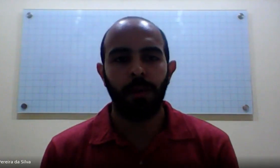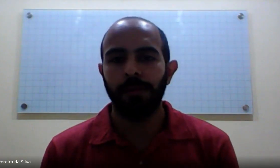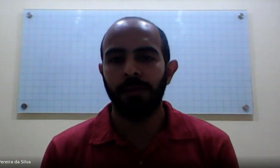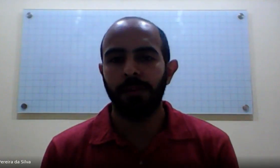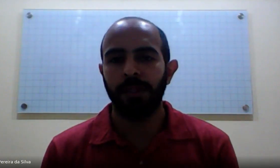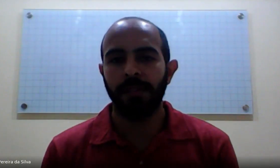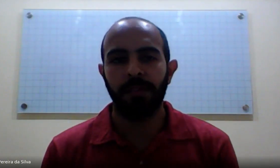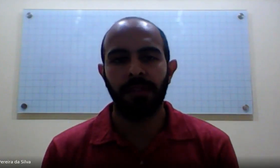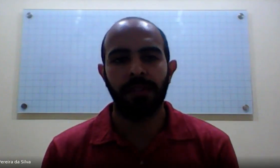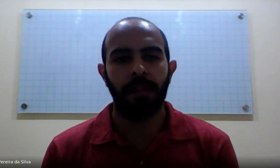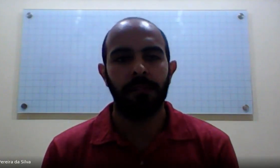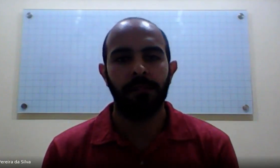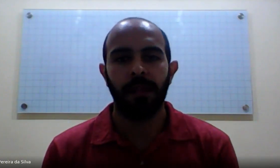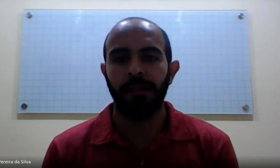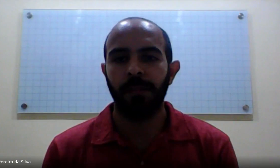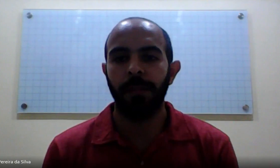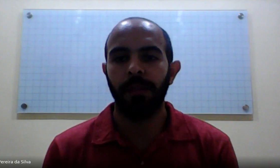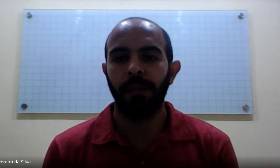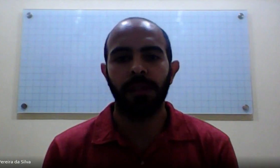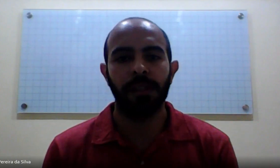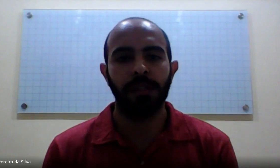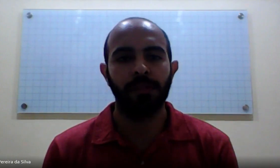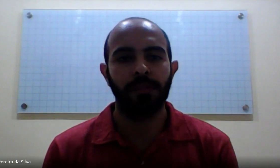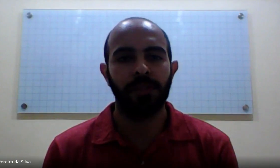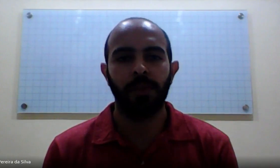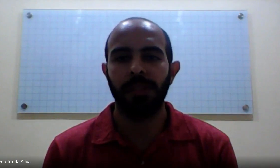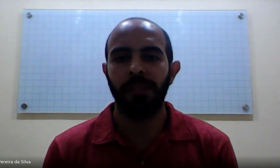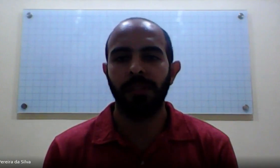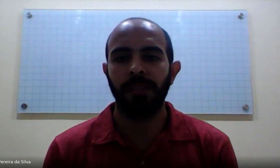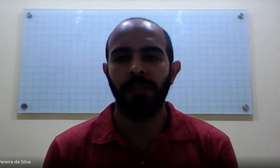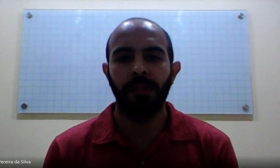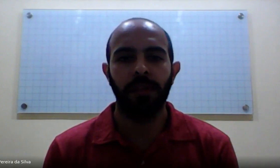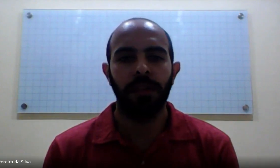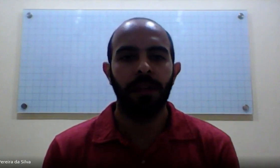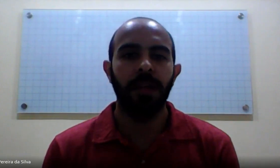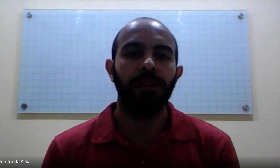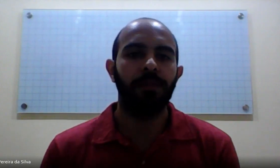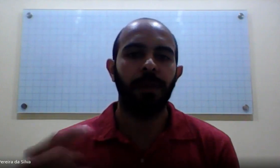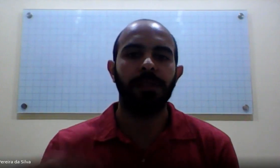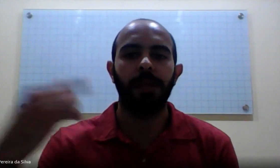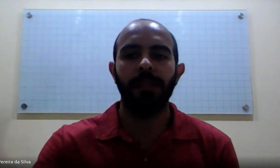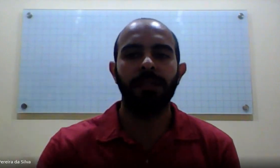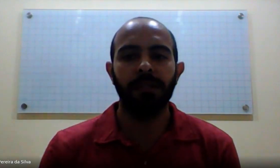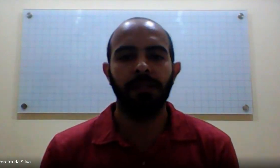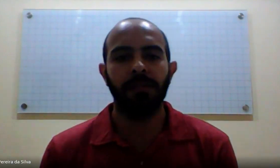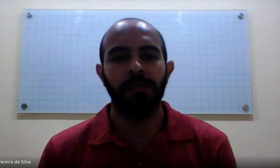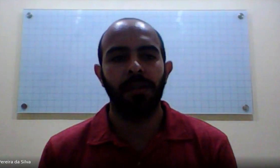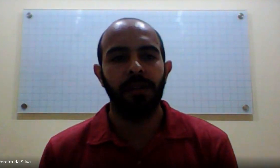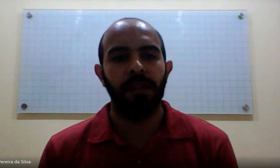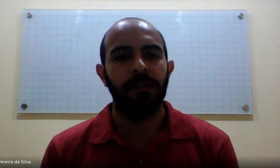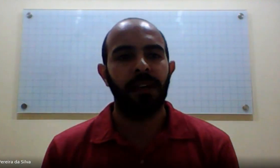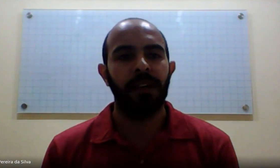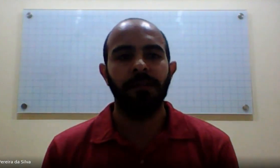primeiro tópico de vocês, né? Vai ser a nossa primeira nota da N1, vai ser uma lista de exercícios. E eu já vou passar uma lista de